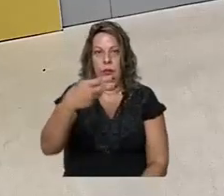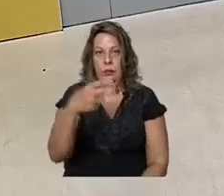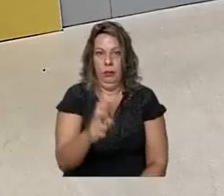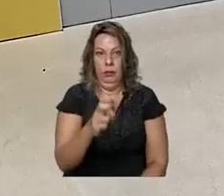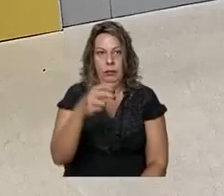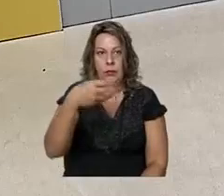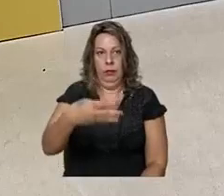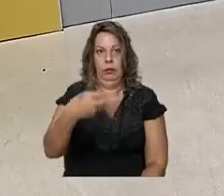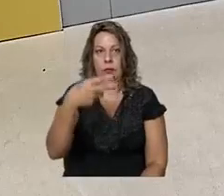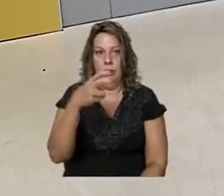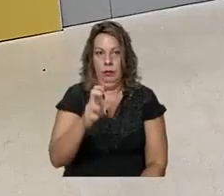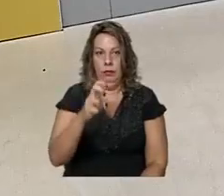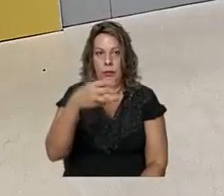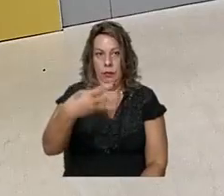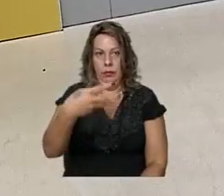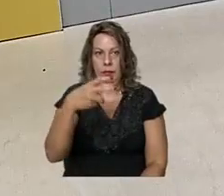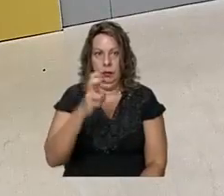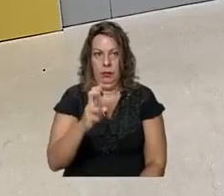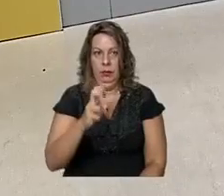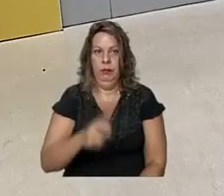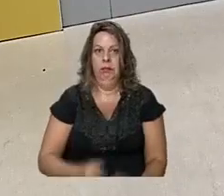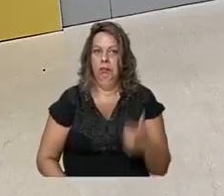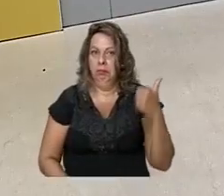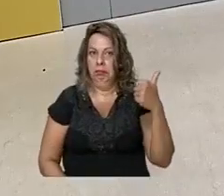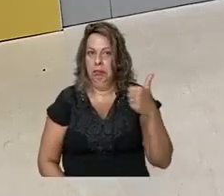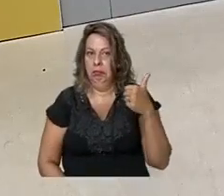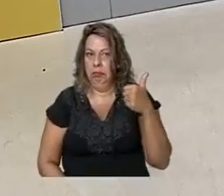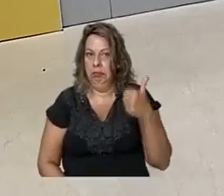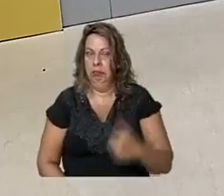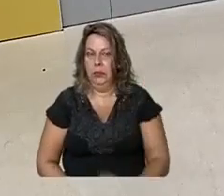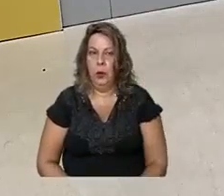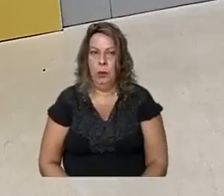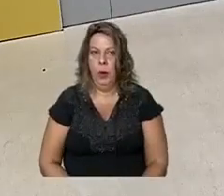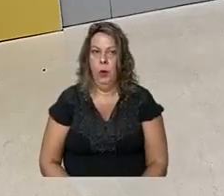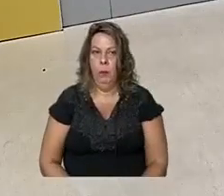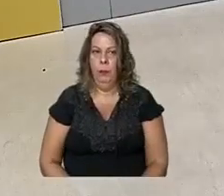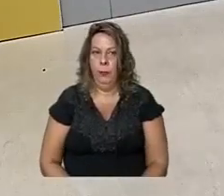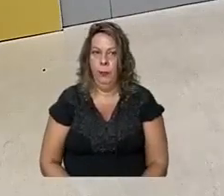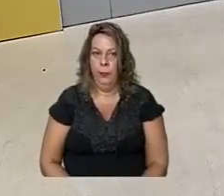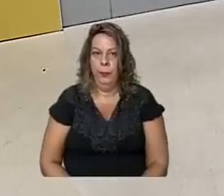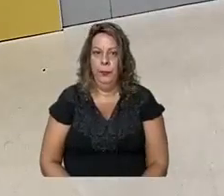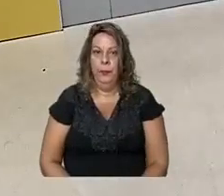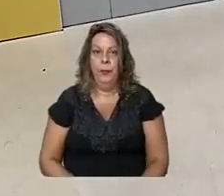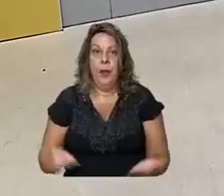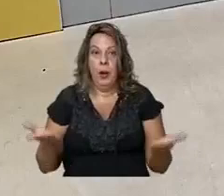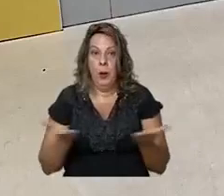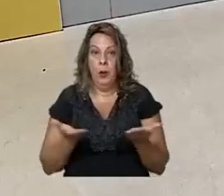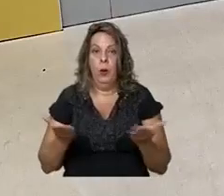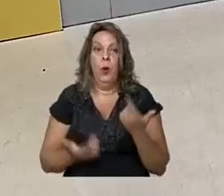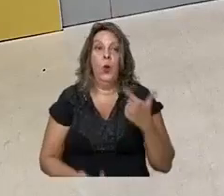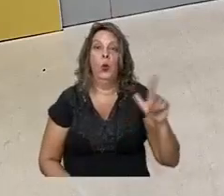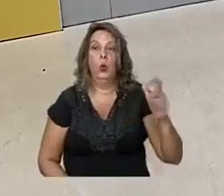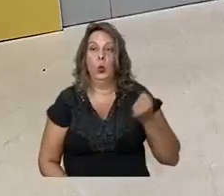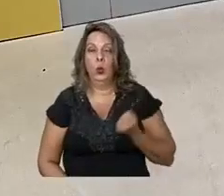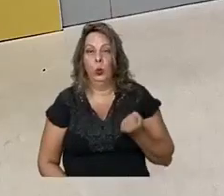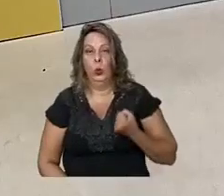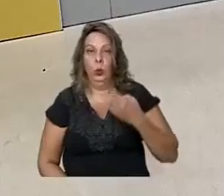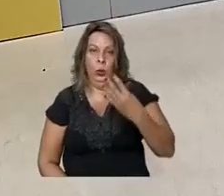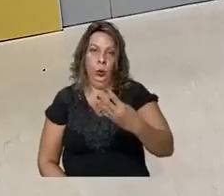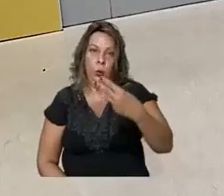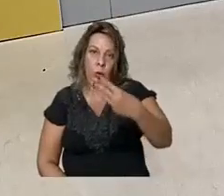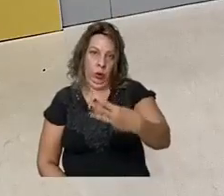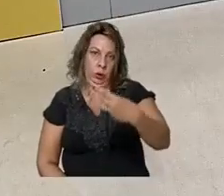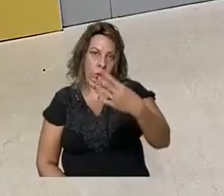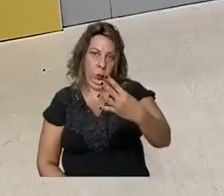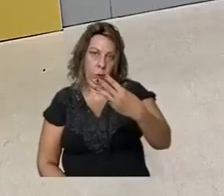agora. 45. A Clara já guarda no painel 45. Já tem bolinha para anunciar. Saindo agora